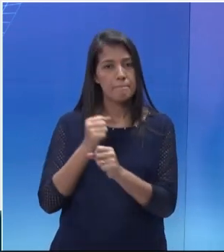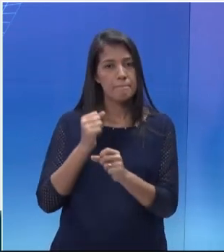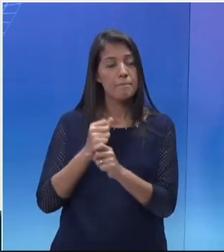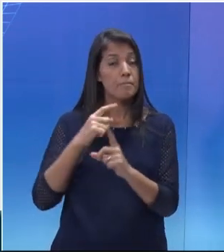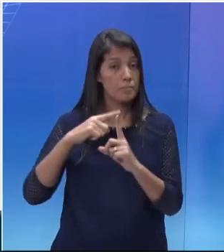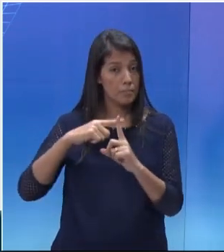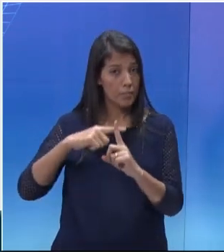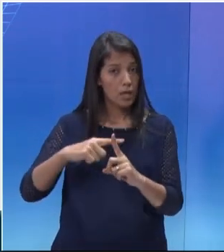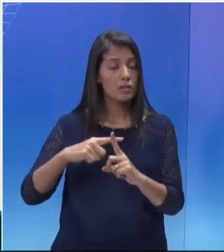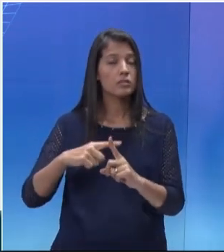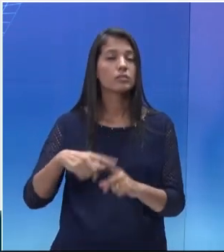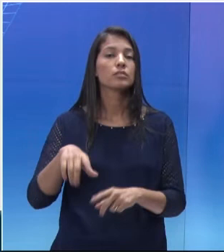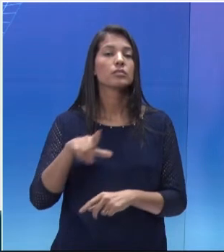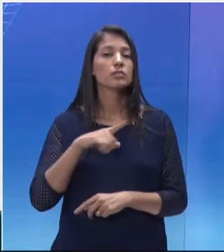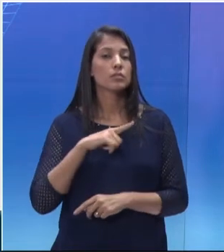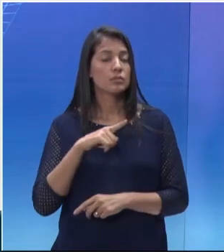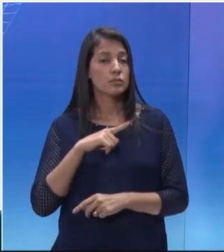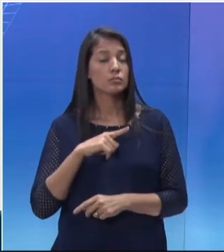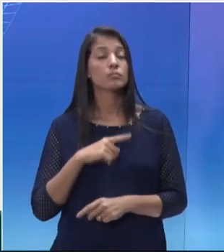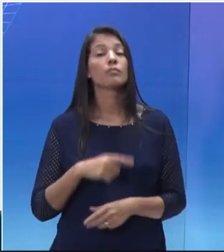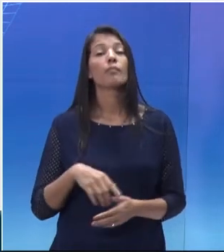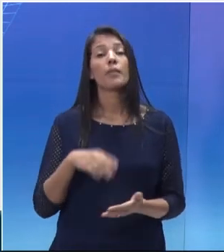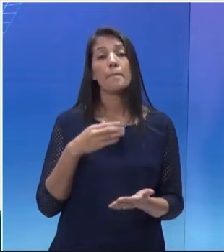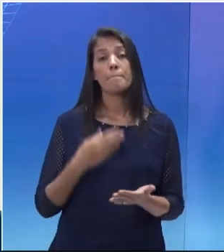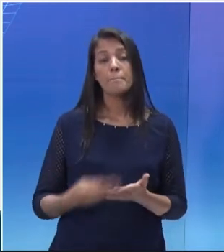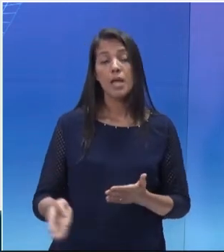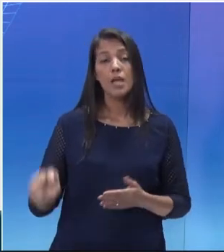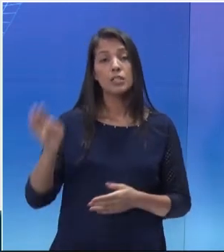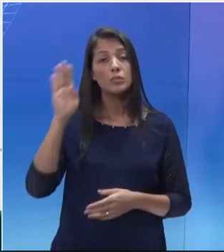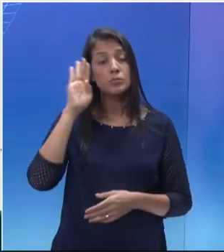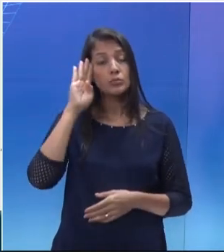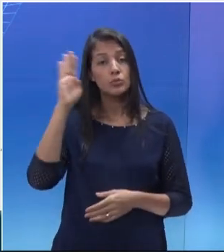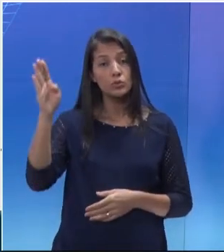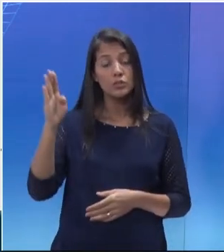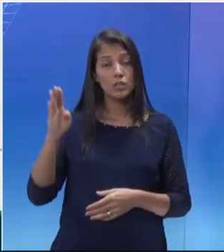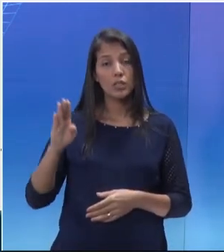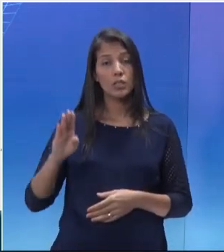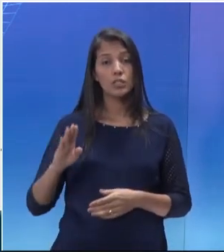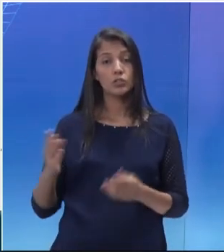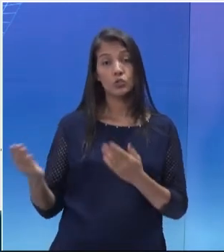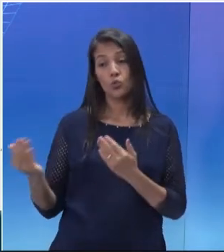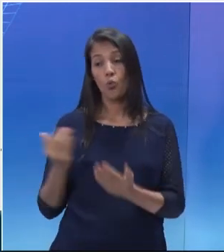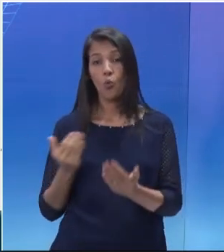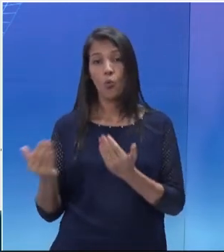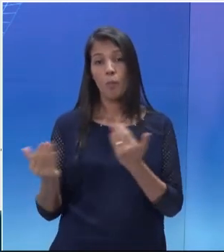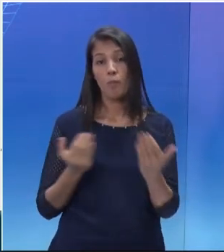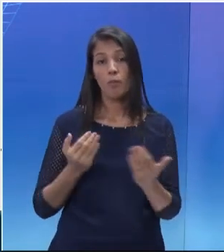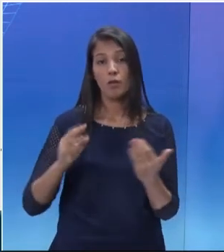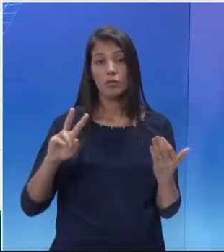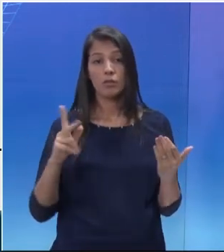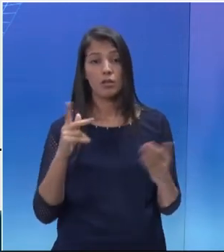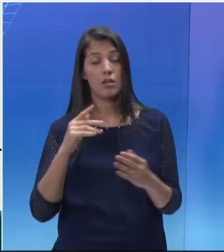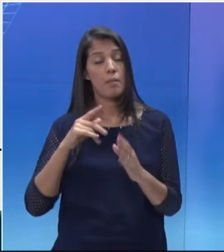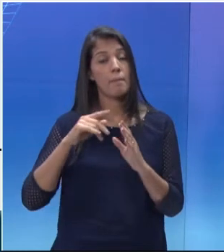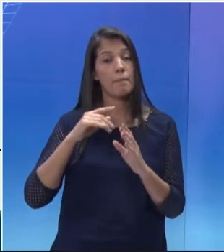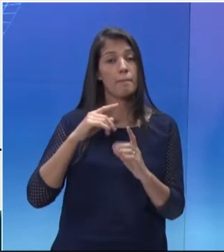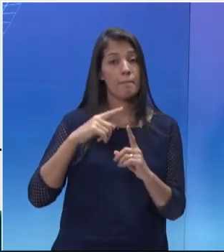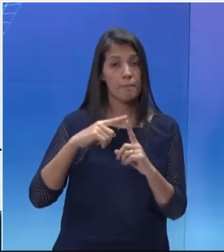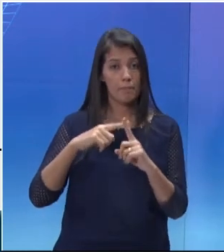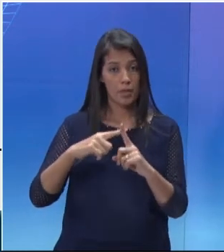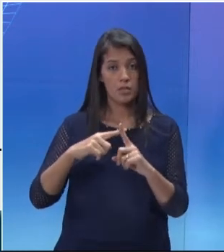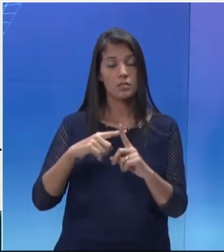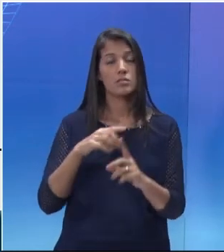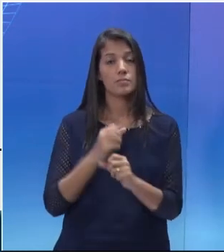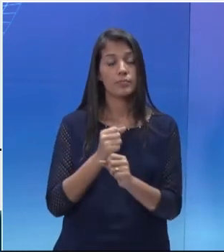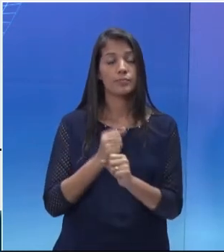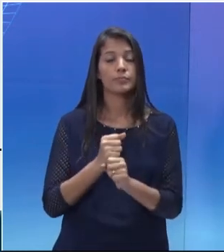de um metal alcalino, ou seja, família 1A. Então, com certeza, ele vai perder prioridade para o nosso H+. Já para os